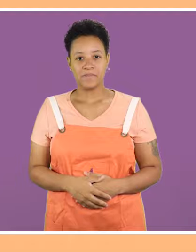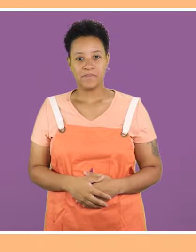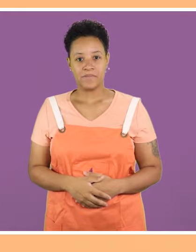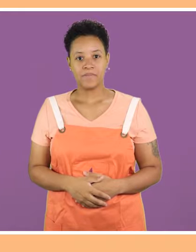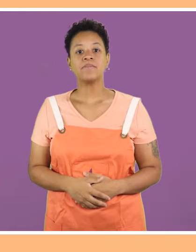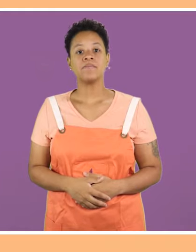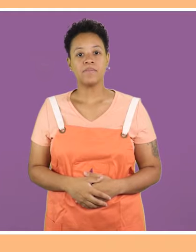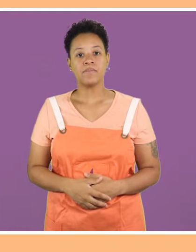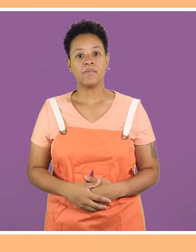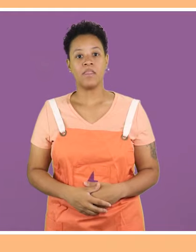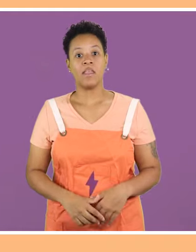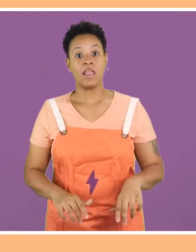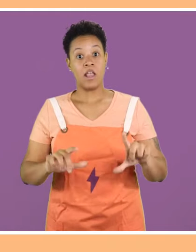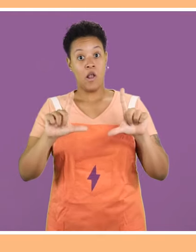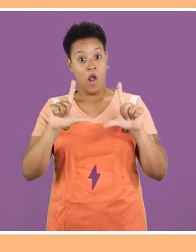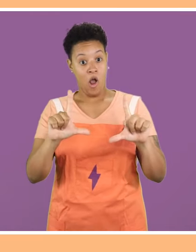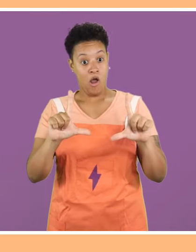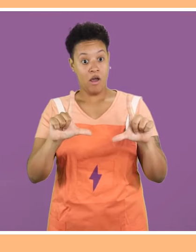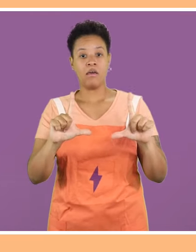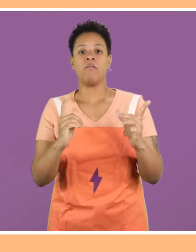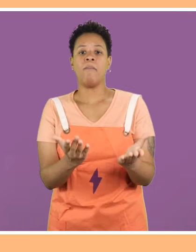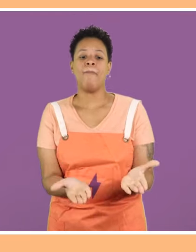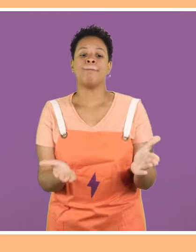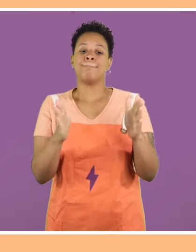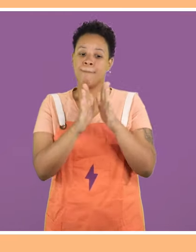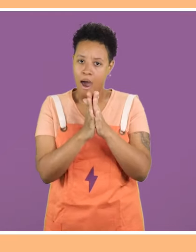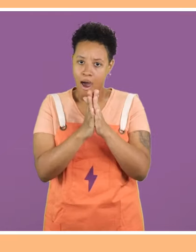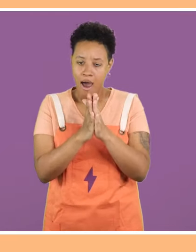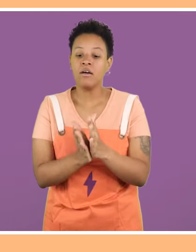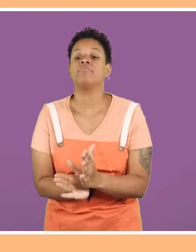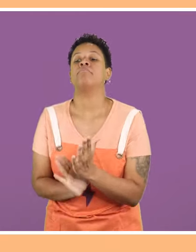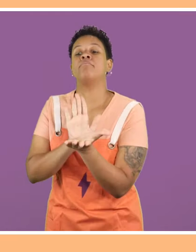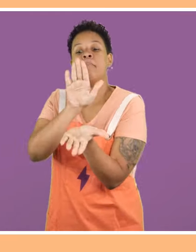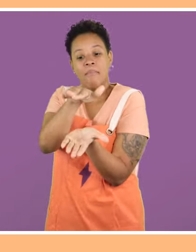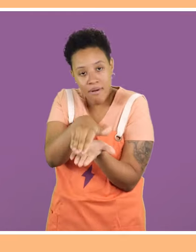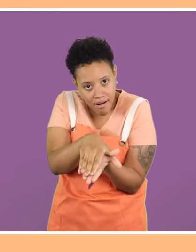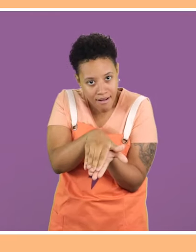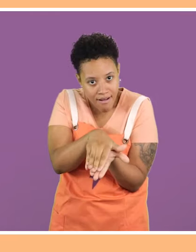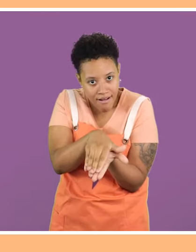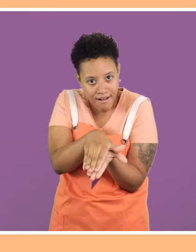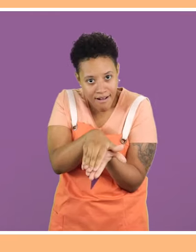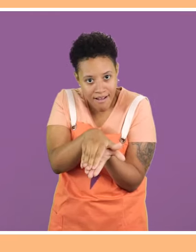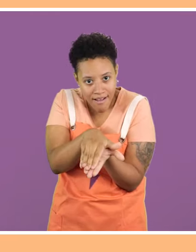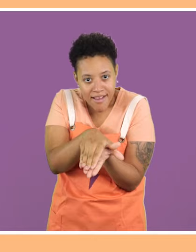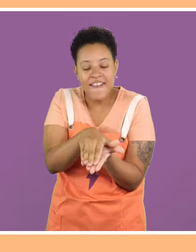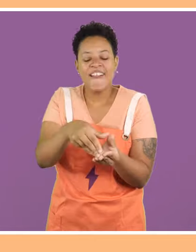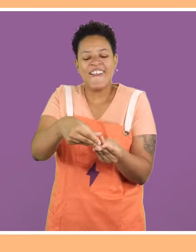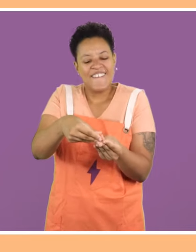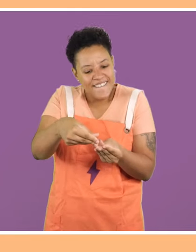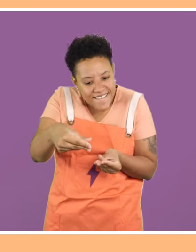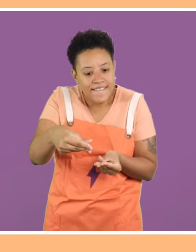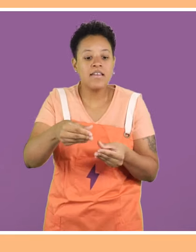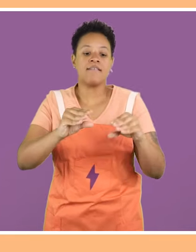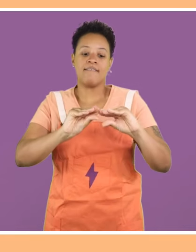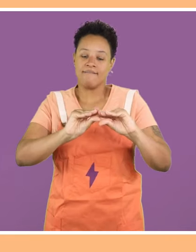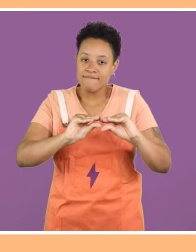Dobre a sacola ao meio e ao meio de novo. Faça o vínculo da marcação.